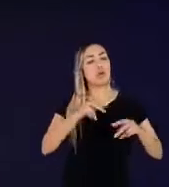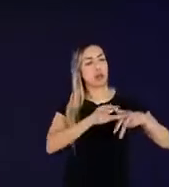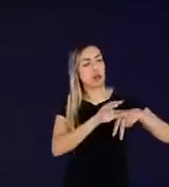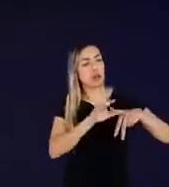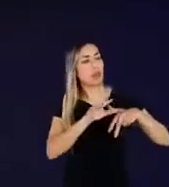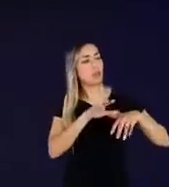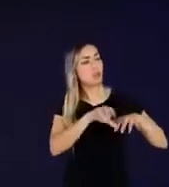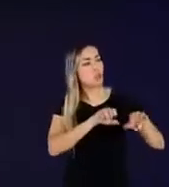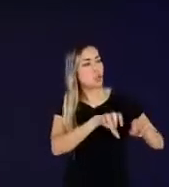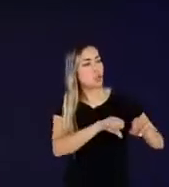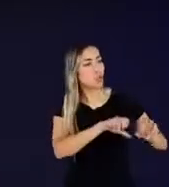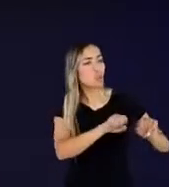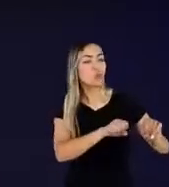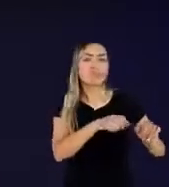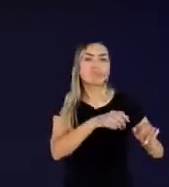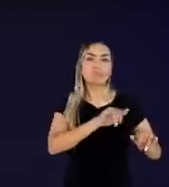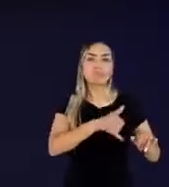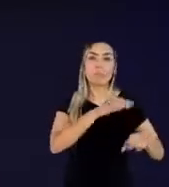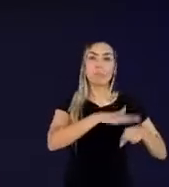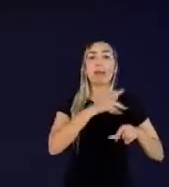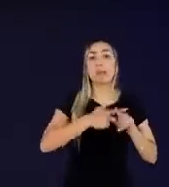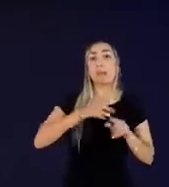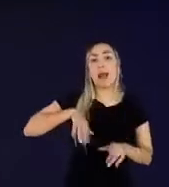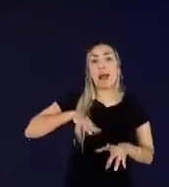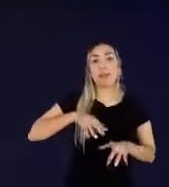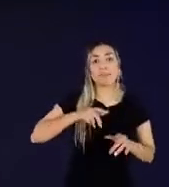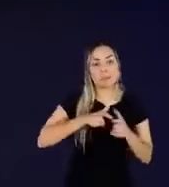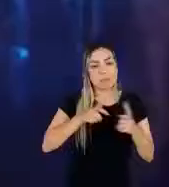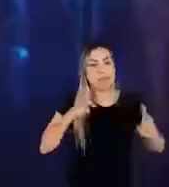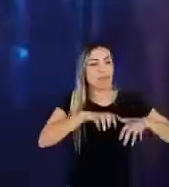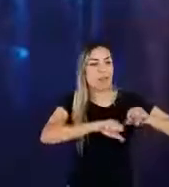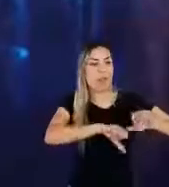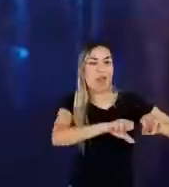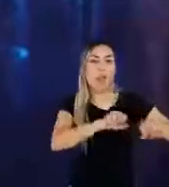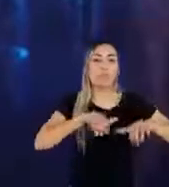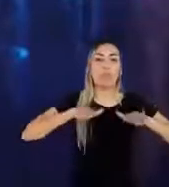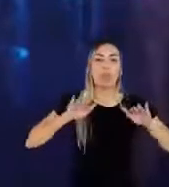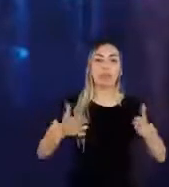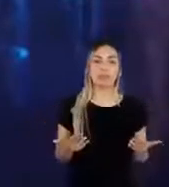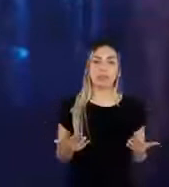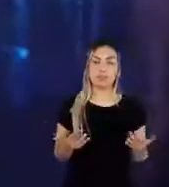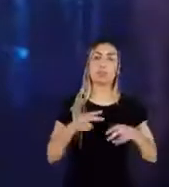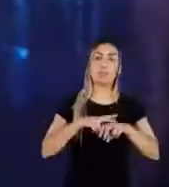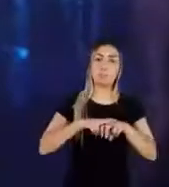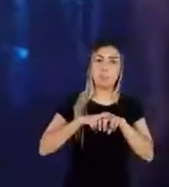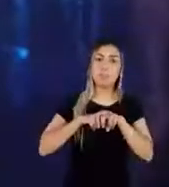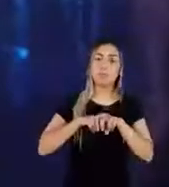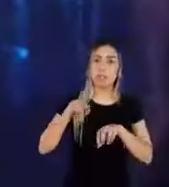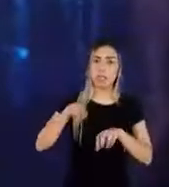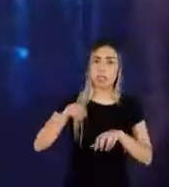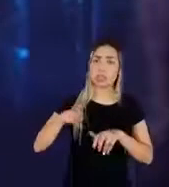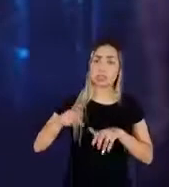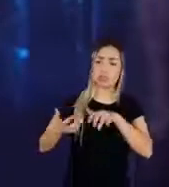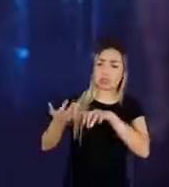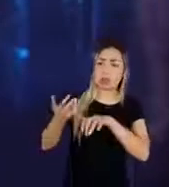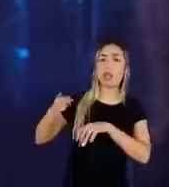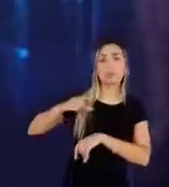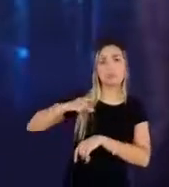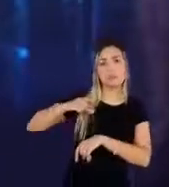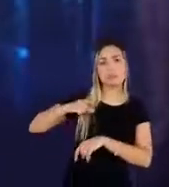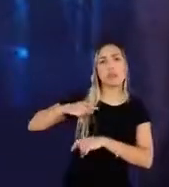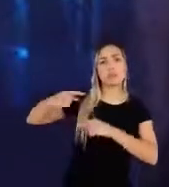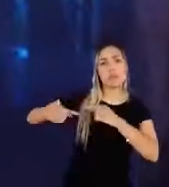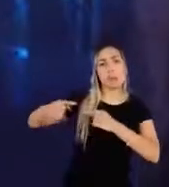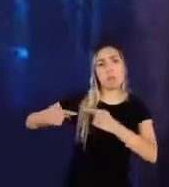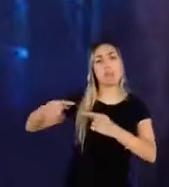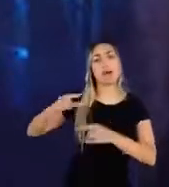uma tarifa mais barata. E esse debate, com certeza, agradeço a pergunta, está sendo feito no Congresso Nacional. Não tenho dúvida que eu acho que, inclusive,